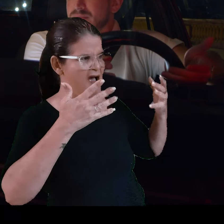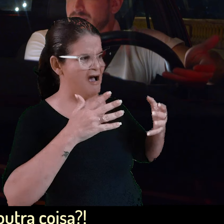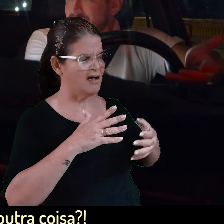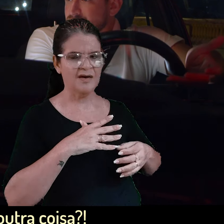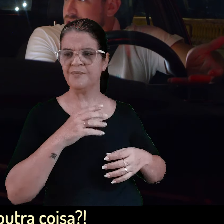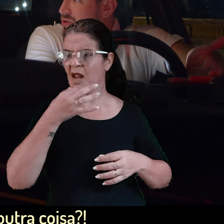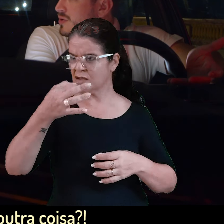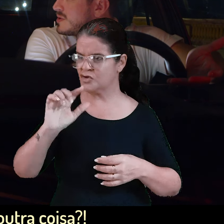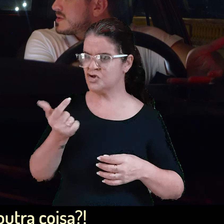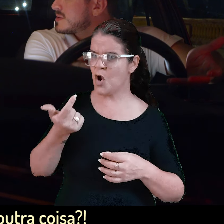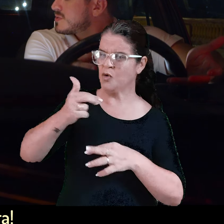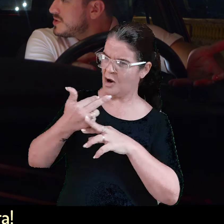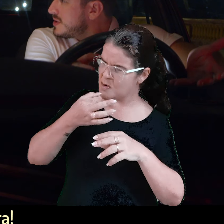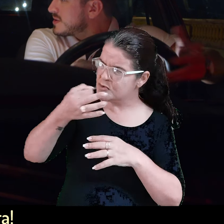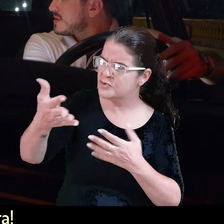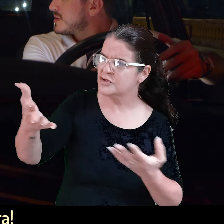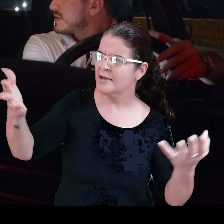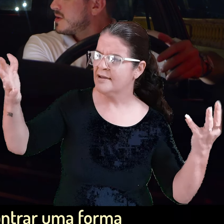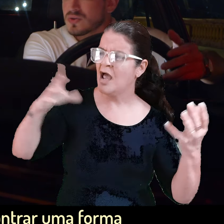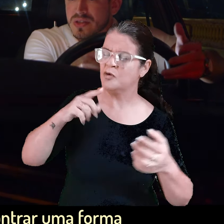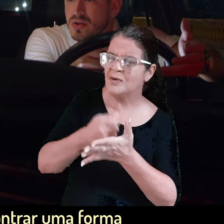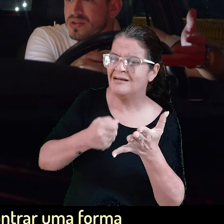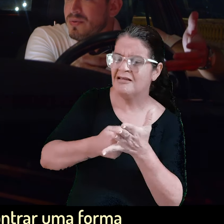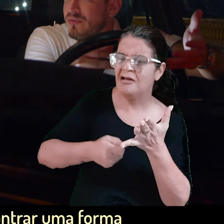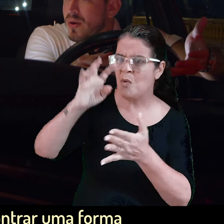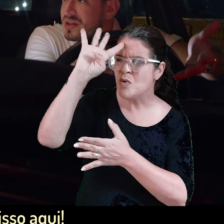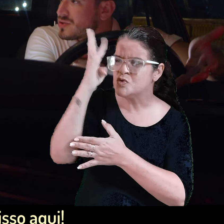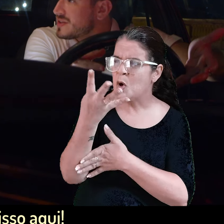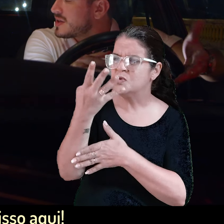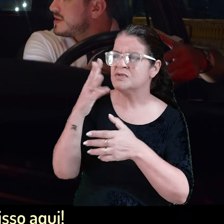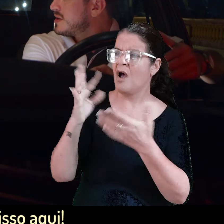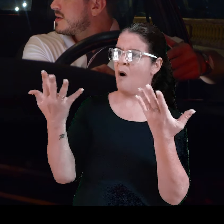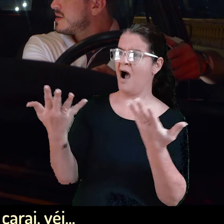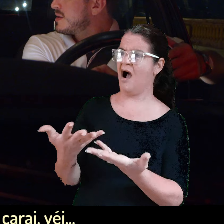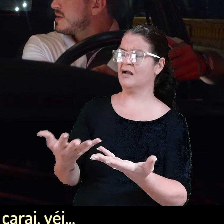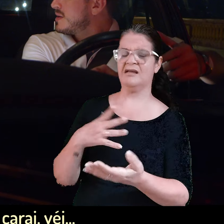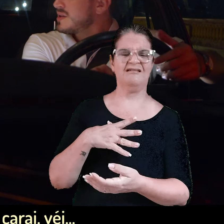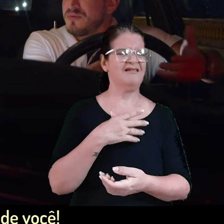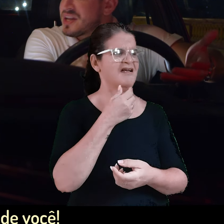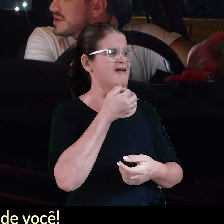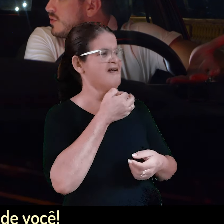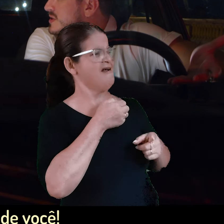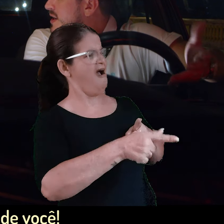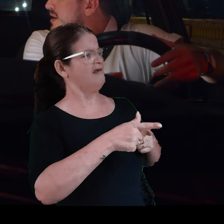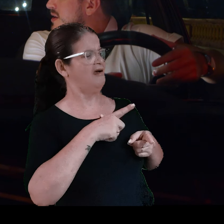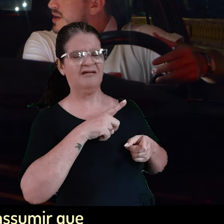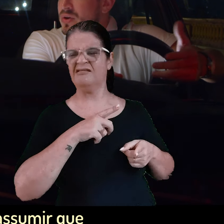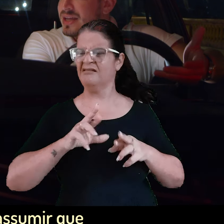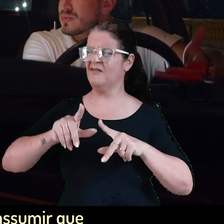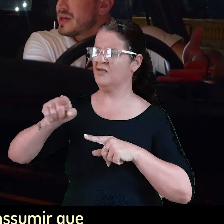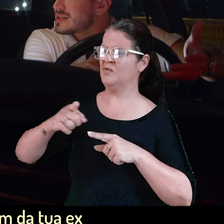é? Quer sugerir outra coisa? Sugira. Eu tô tentando encontrar uma forma de resolver isso aqui. Que fala do caralho. Diferente de você,